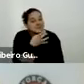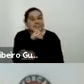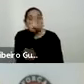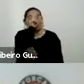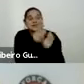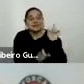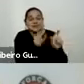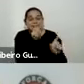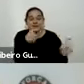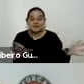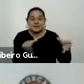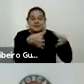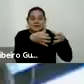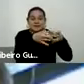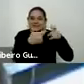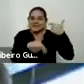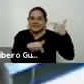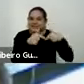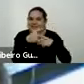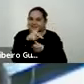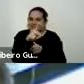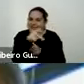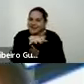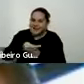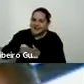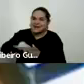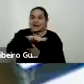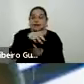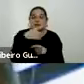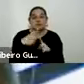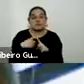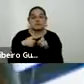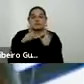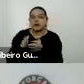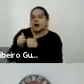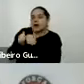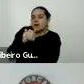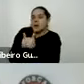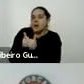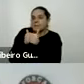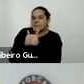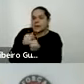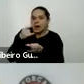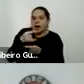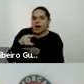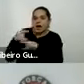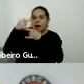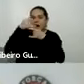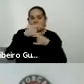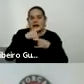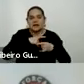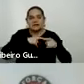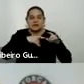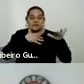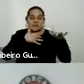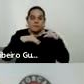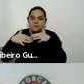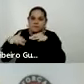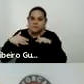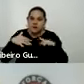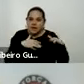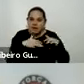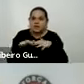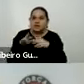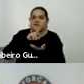região que você coordena, porque nós acompanhamos aqui na live a semana passada um movimento bem, desculpe, a semana passada,